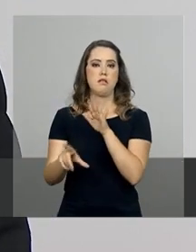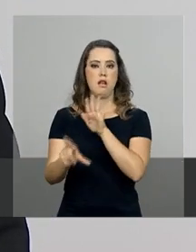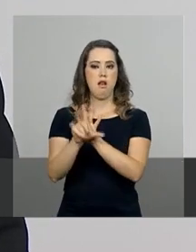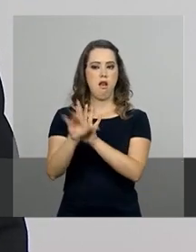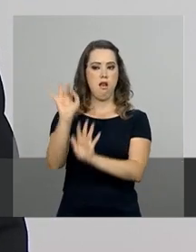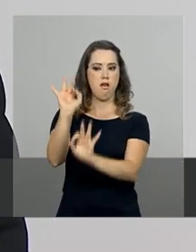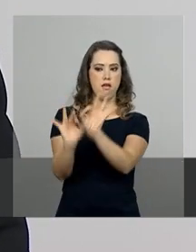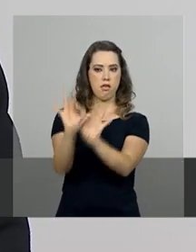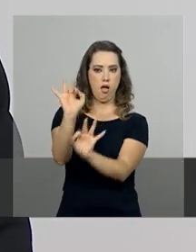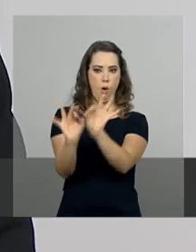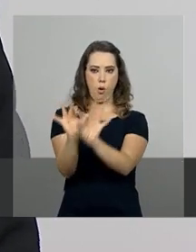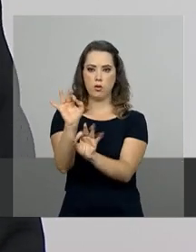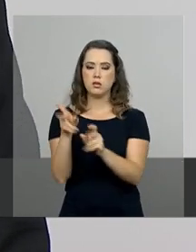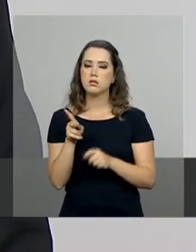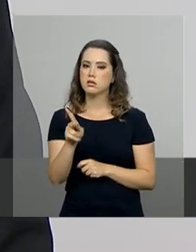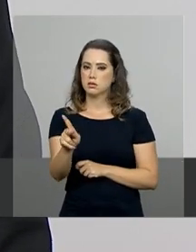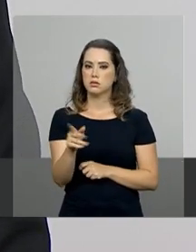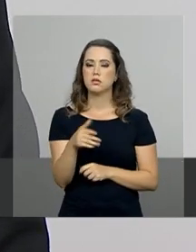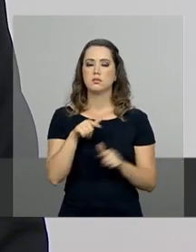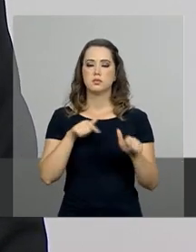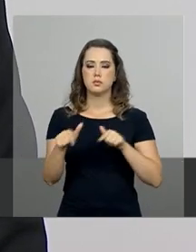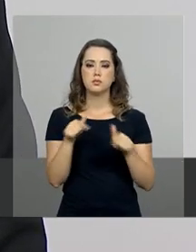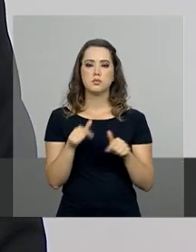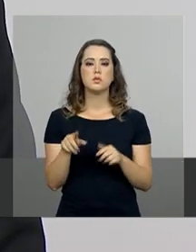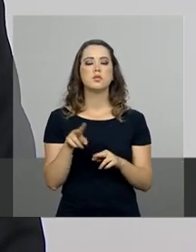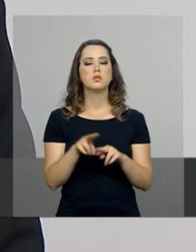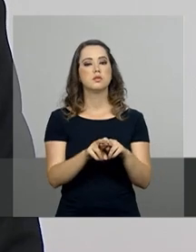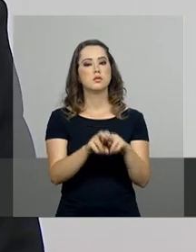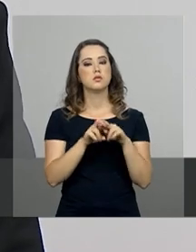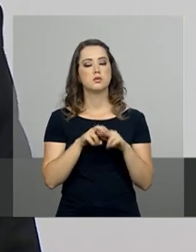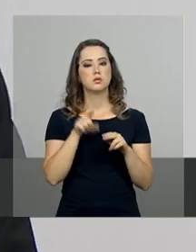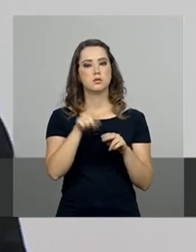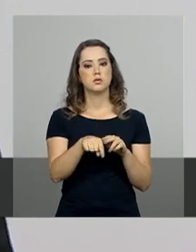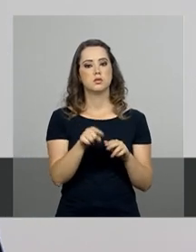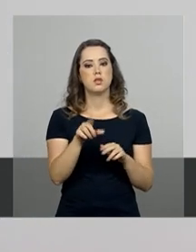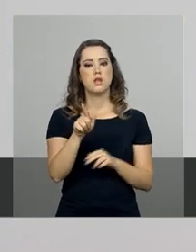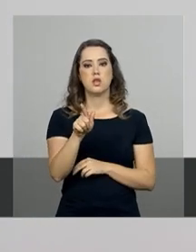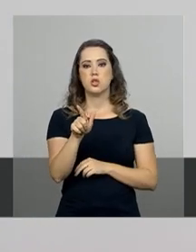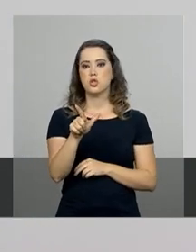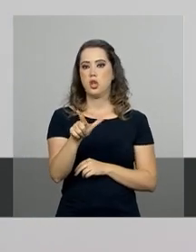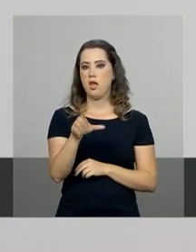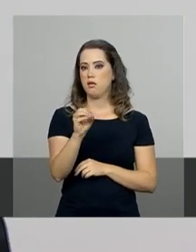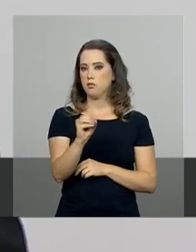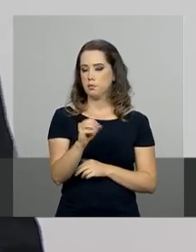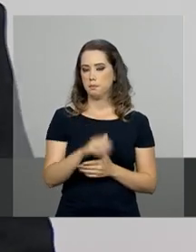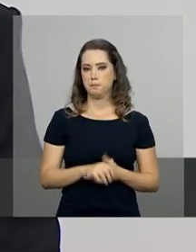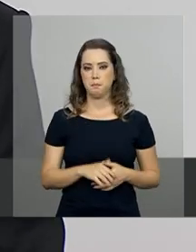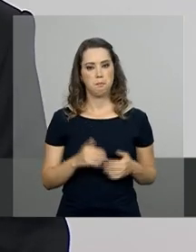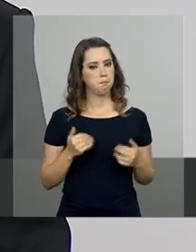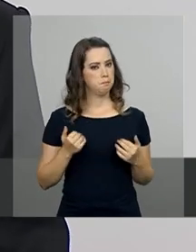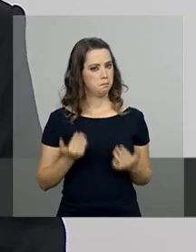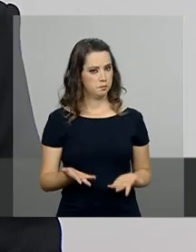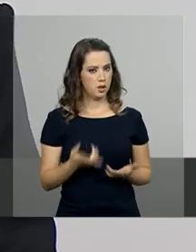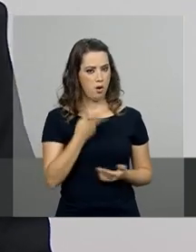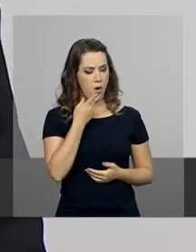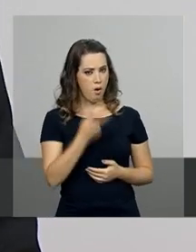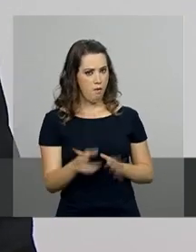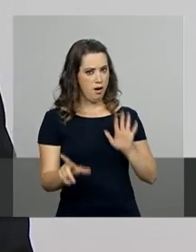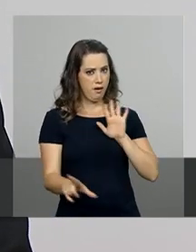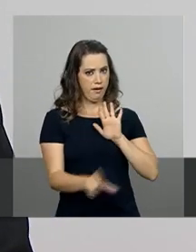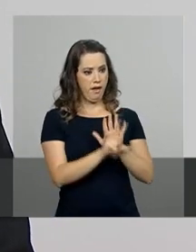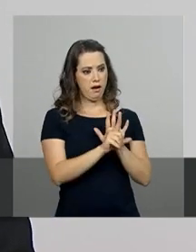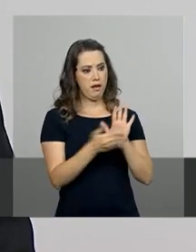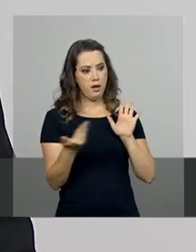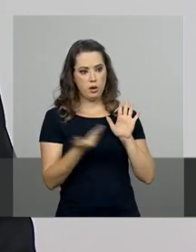e da ordem no trabalho relativo à argélia digo então que a lei que hoje